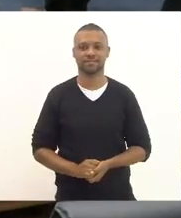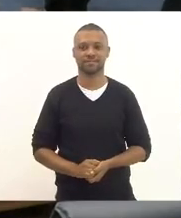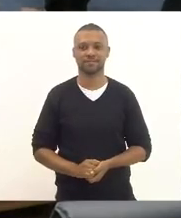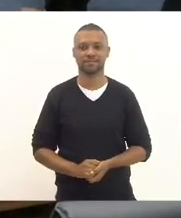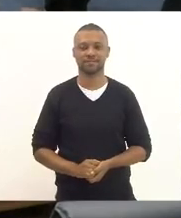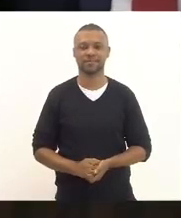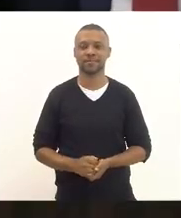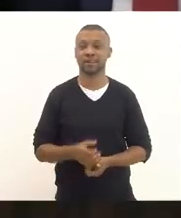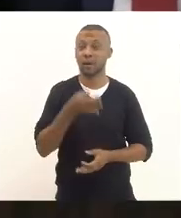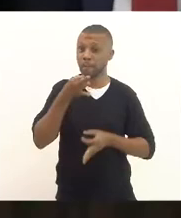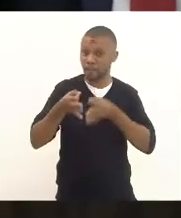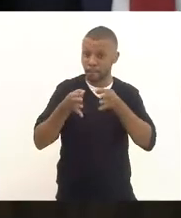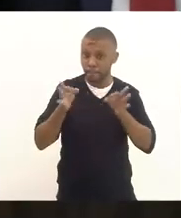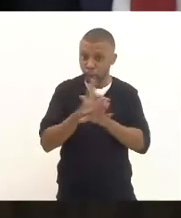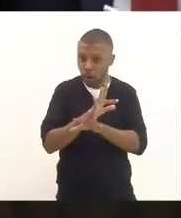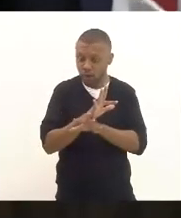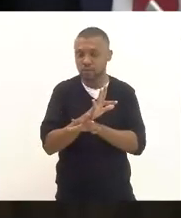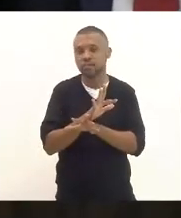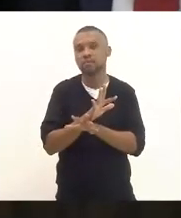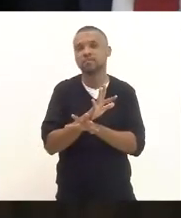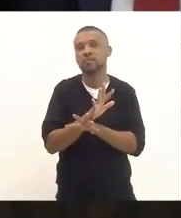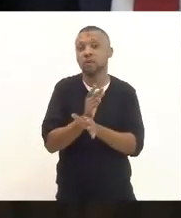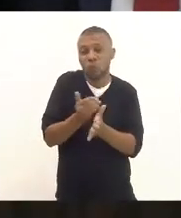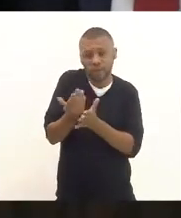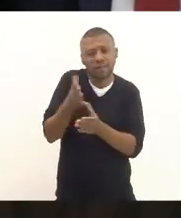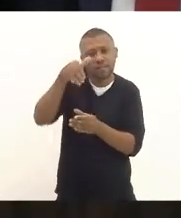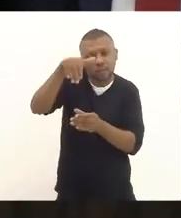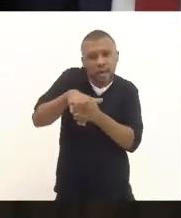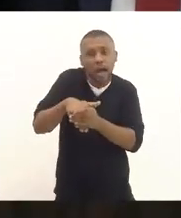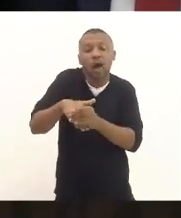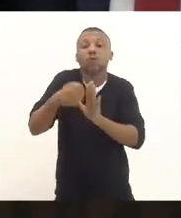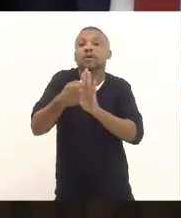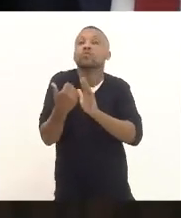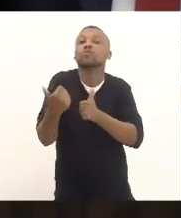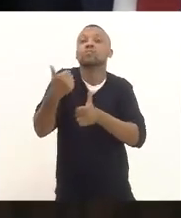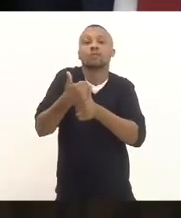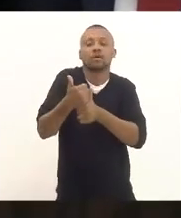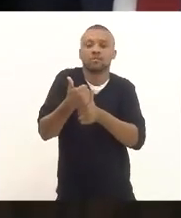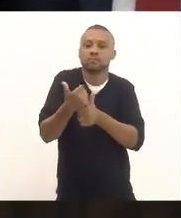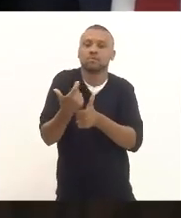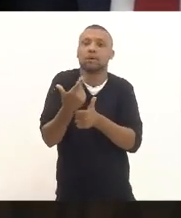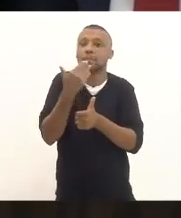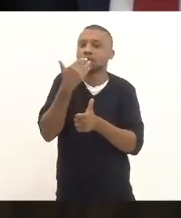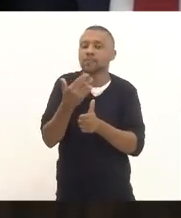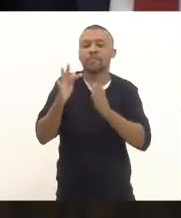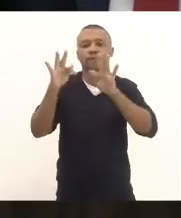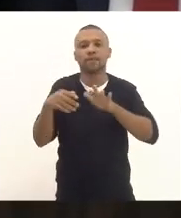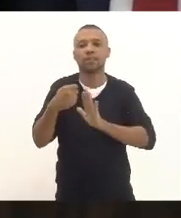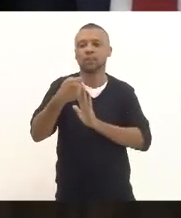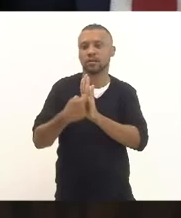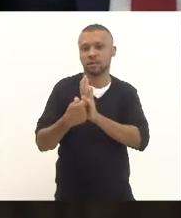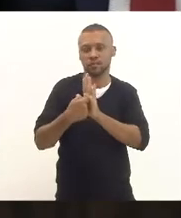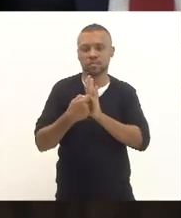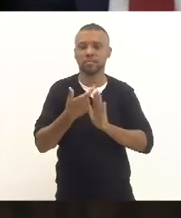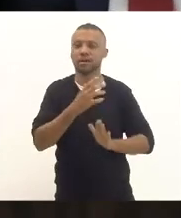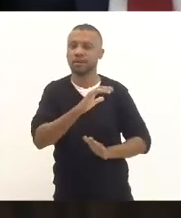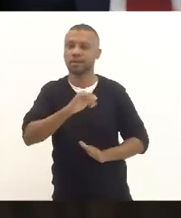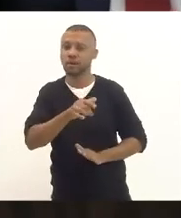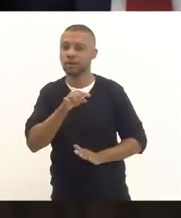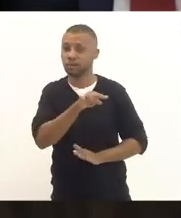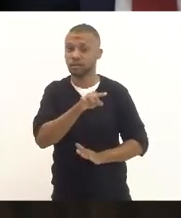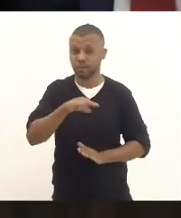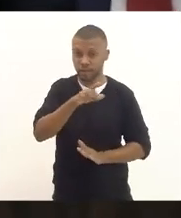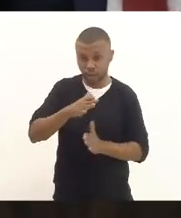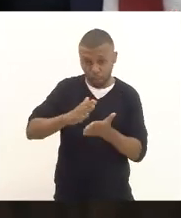os pareceres emitidos emitidos em votação substantivo com forma final de redação da comissão de concessão justiça